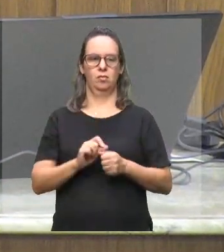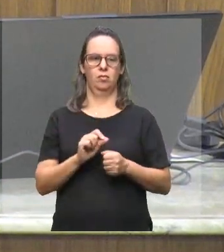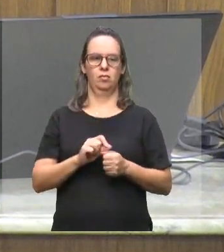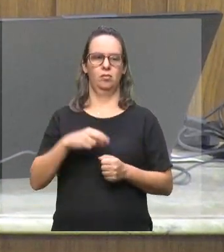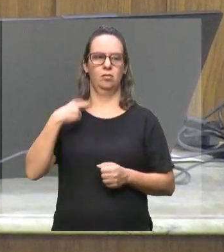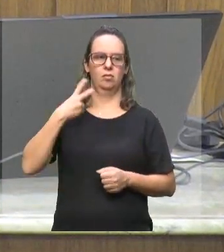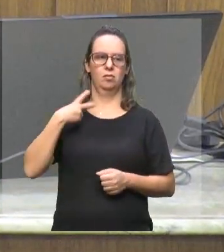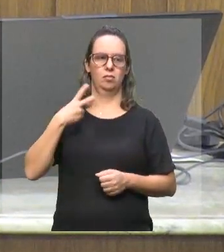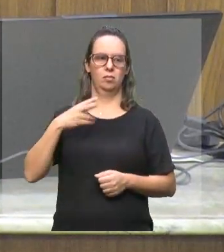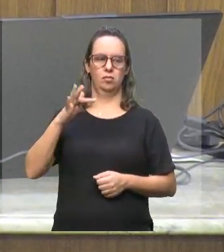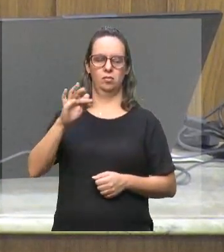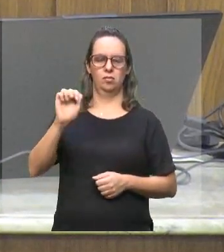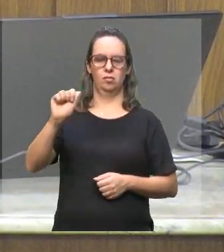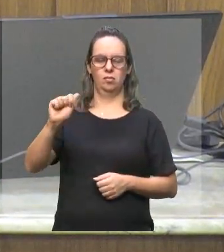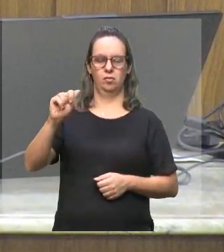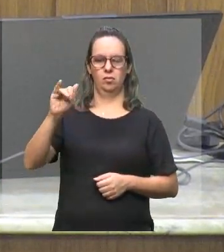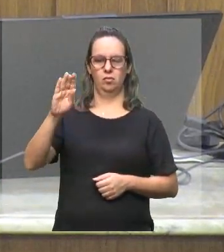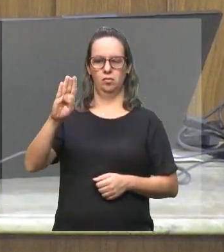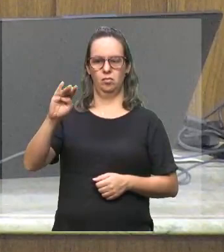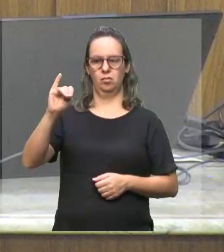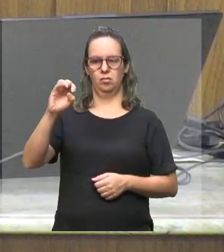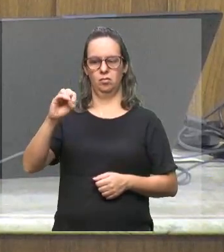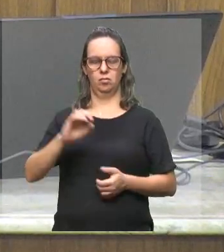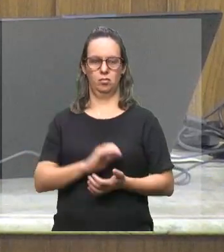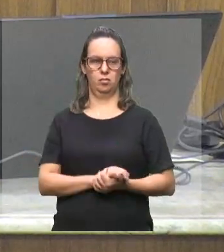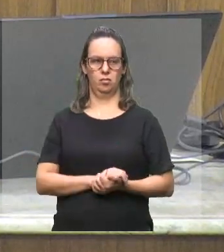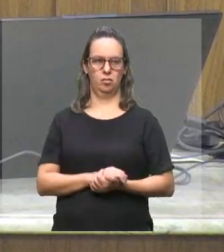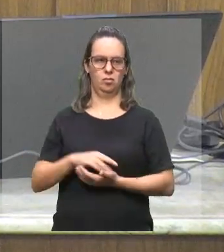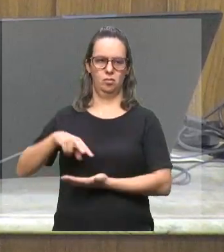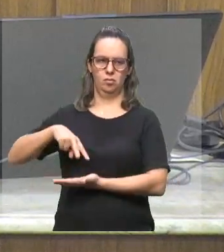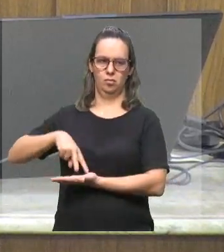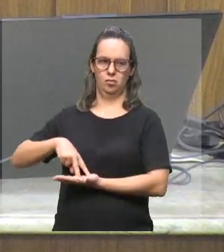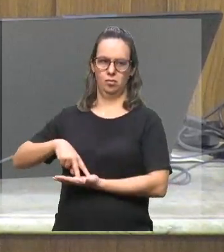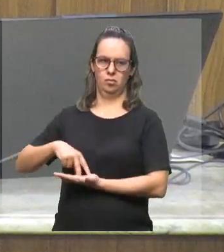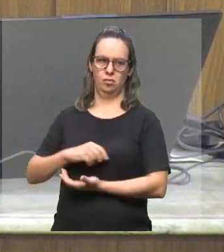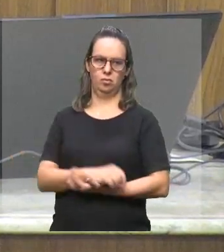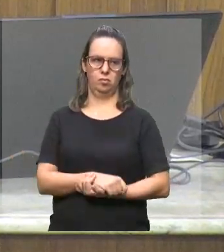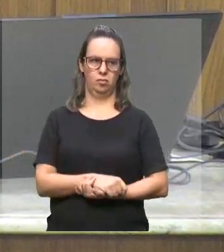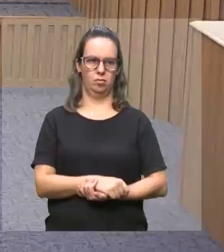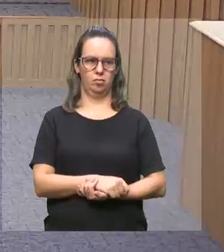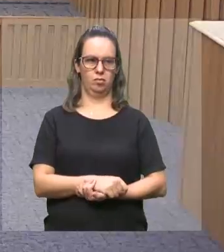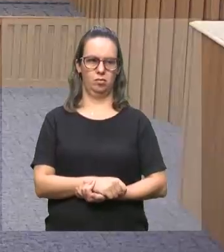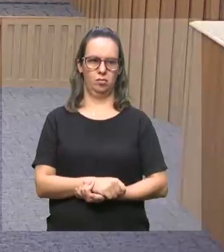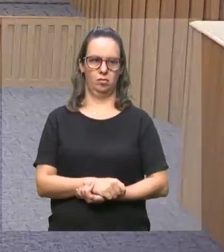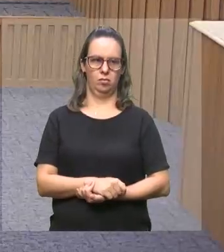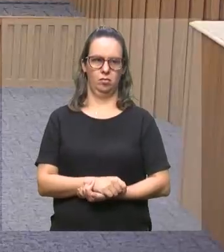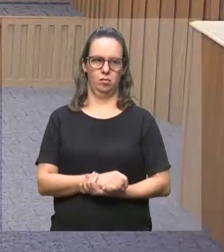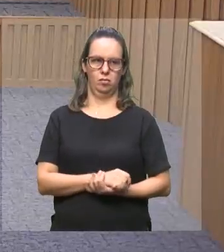Fábio Alex Nunes. Aqueles que puderem ficar em pé, eu agradeço.